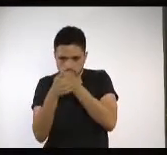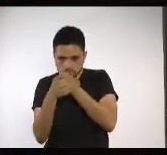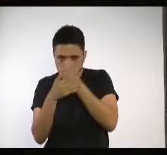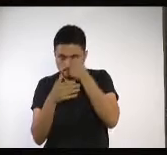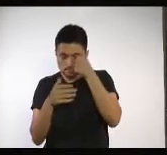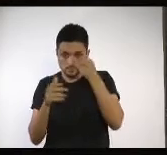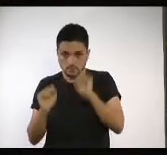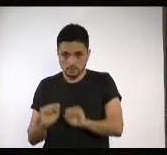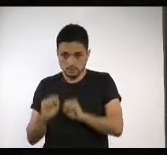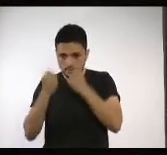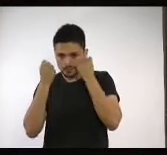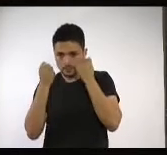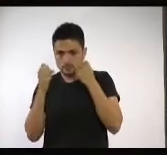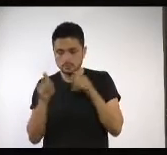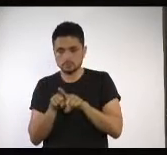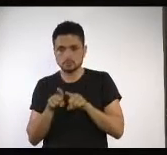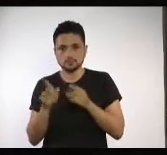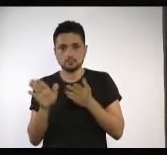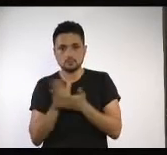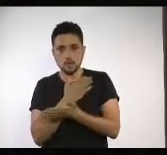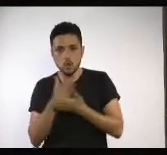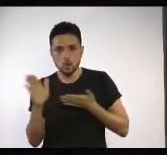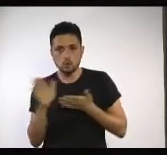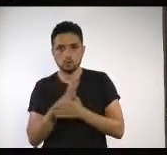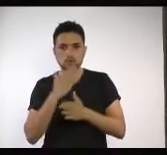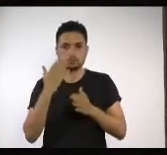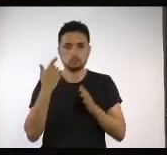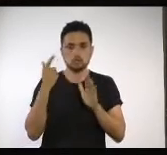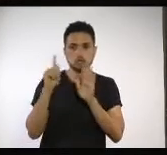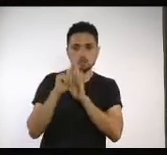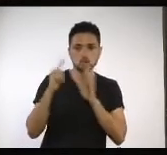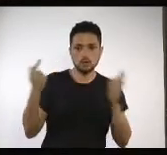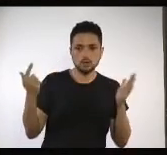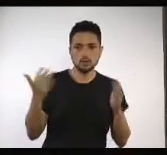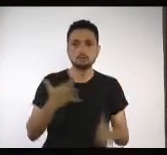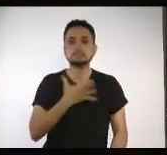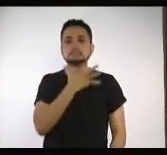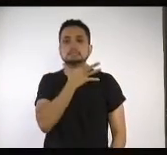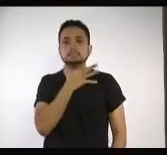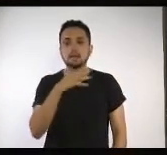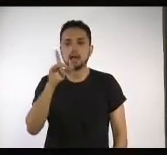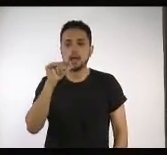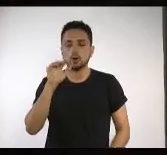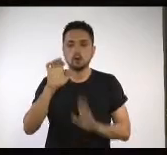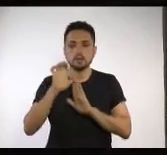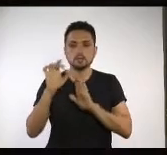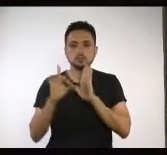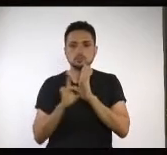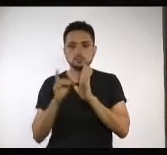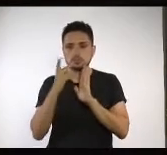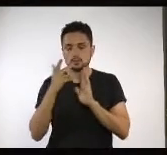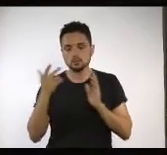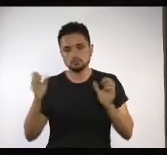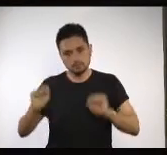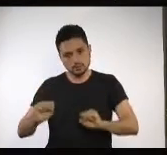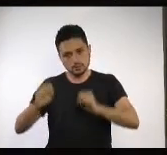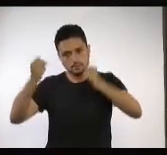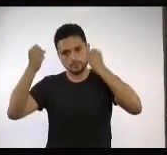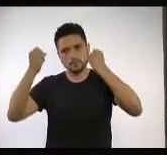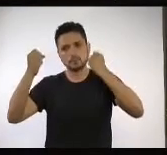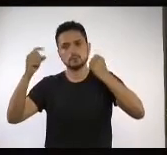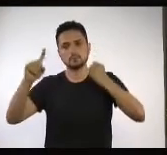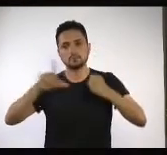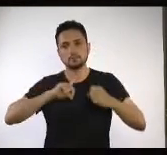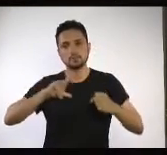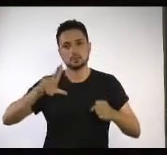defender, como alguns jornais já vêm publicando, em plena crise da água, editoriais que defendem a privatização da SEDAI, como